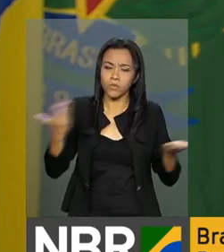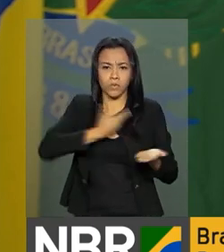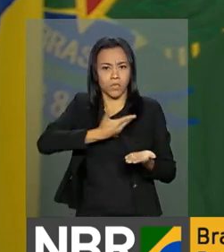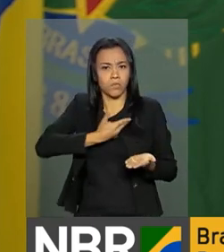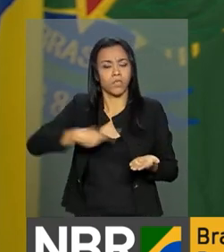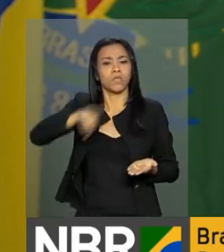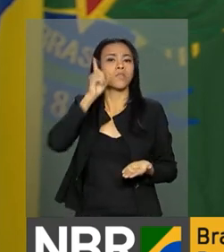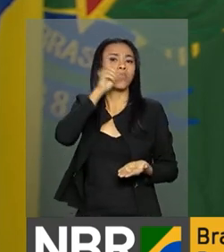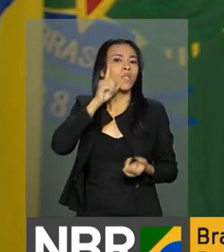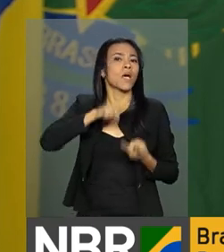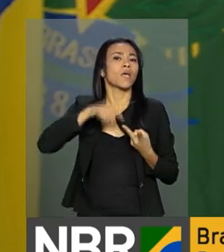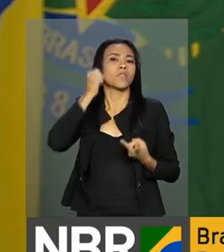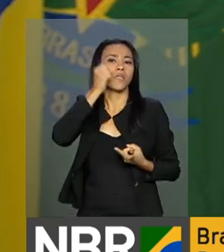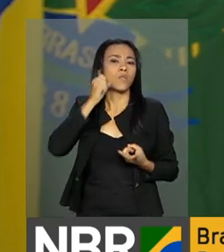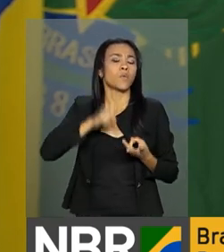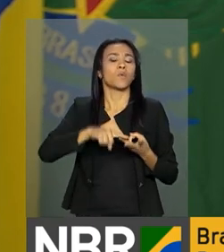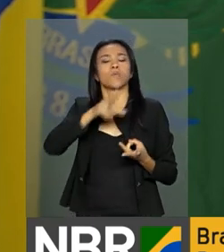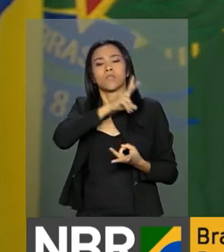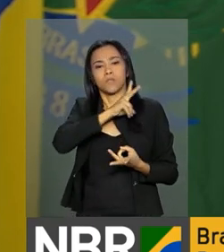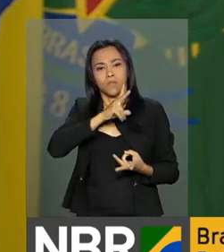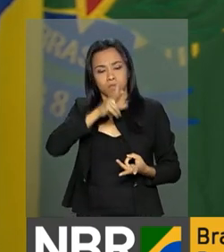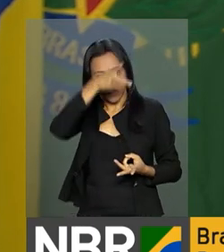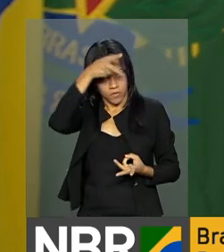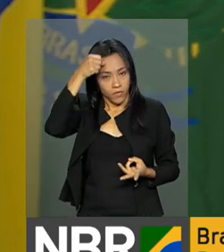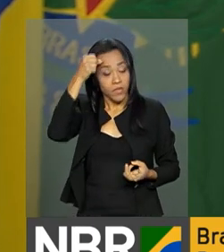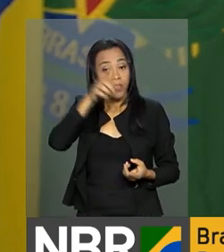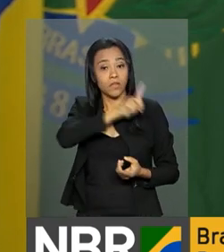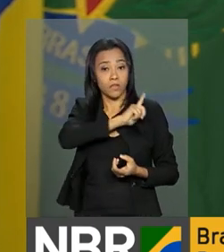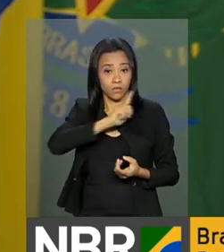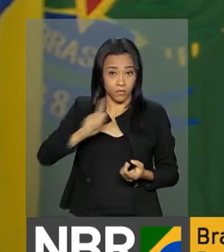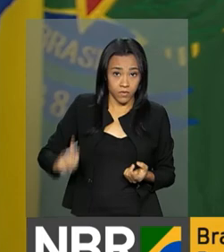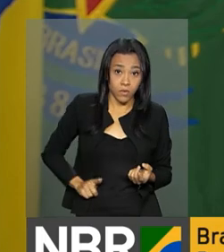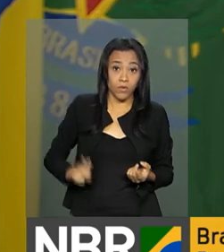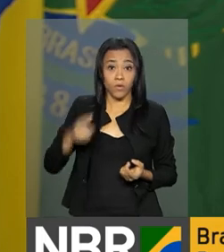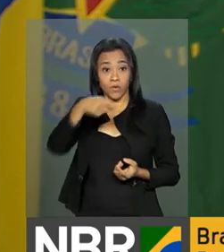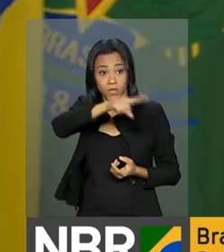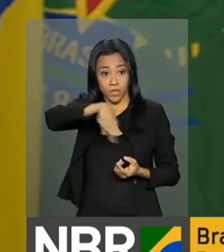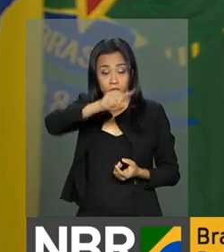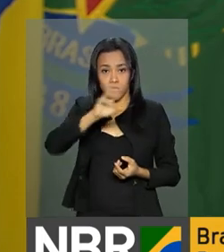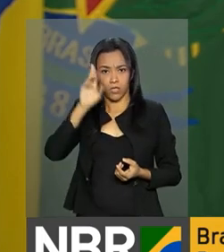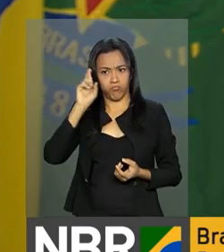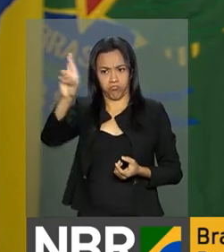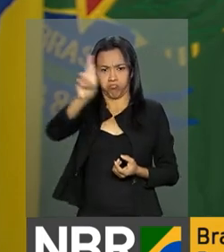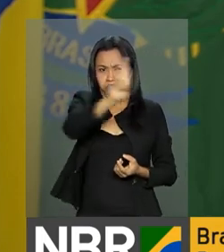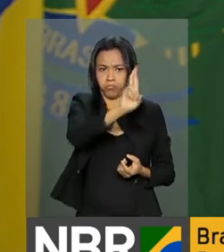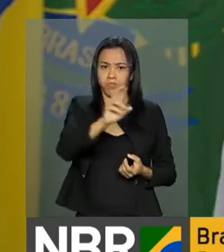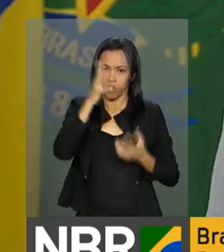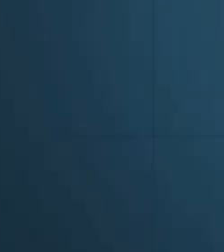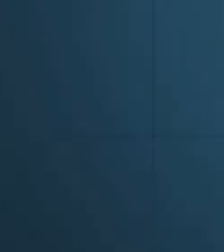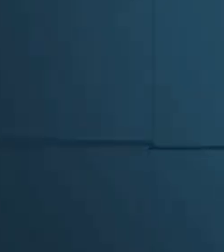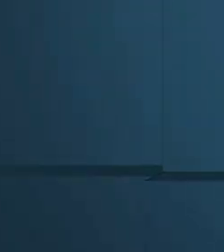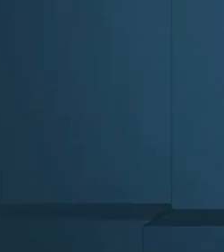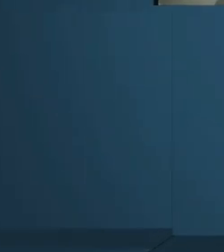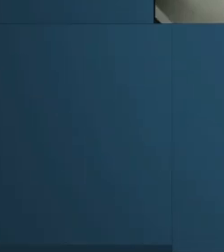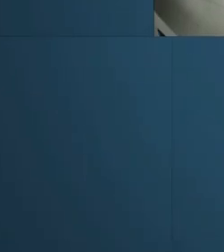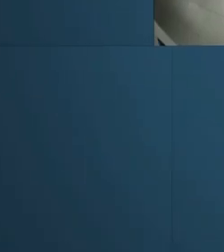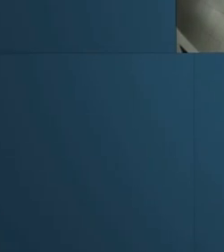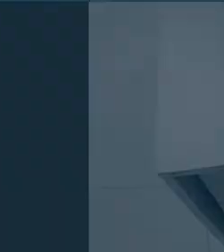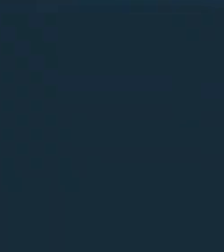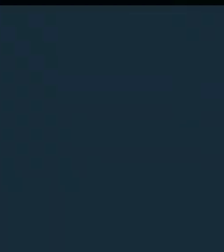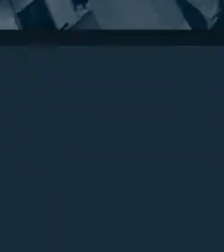senadores governadores prefeitos e entidades civis e dizer vamos à frente